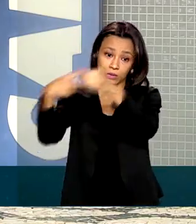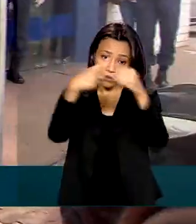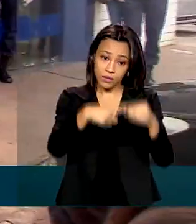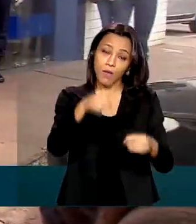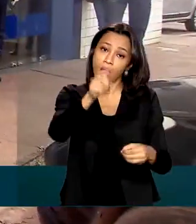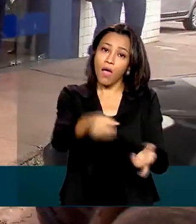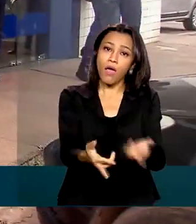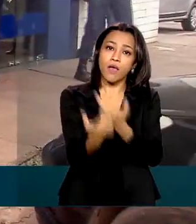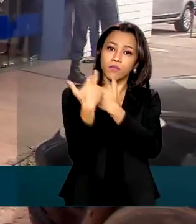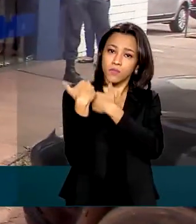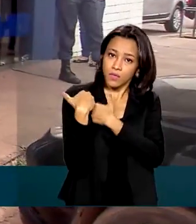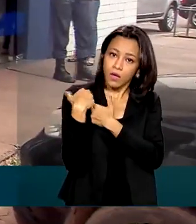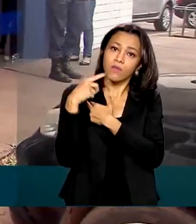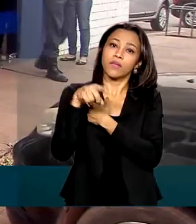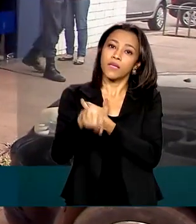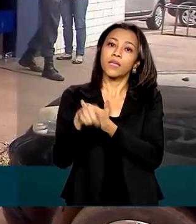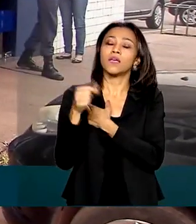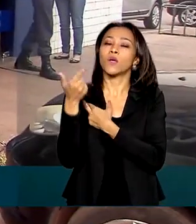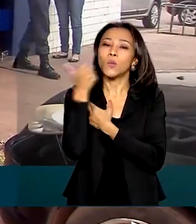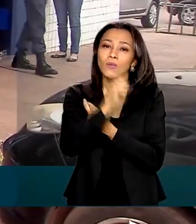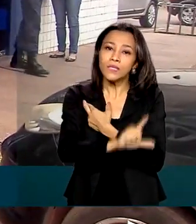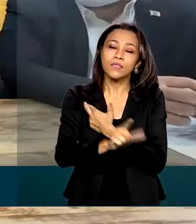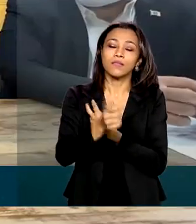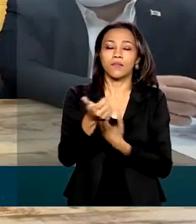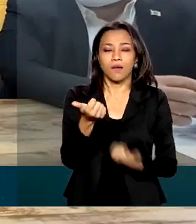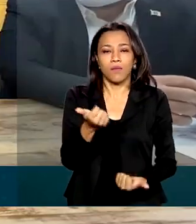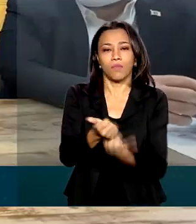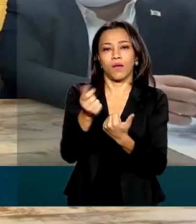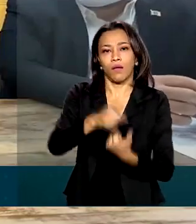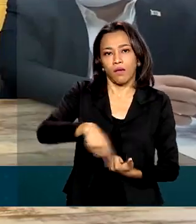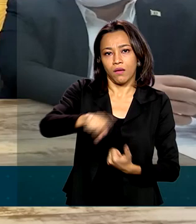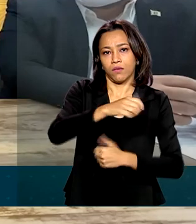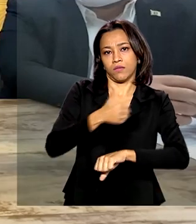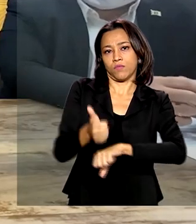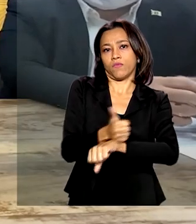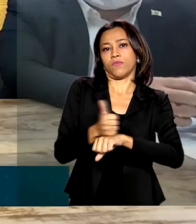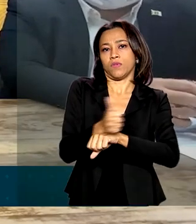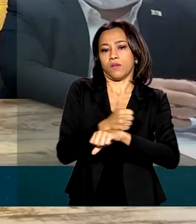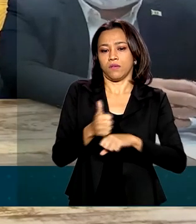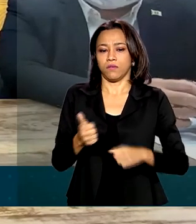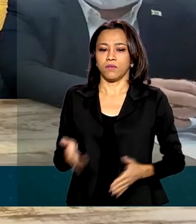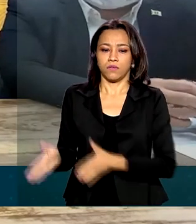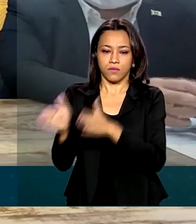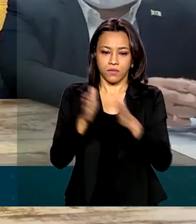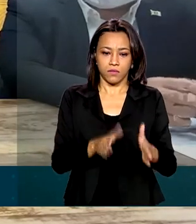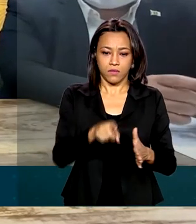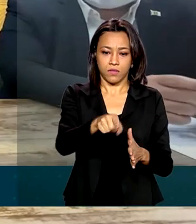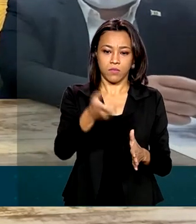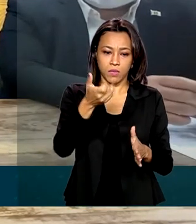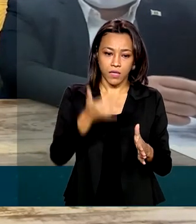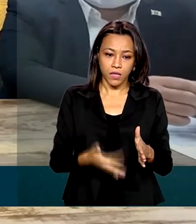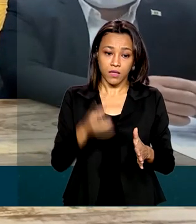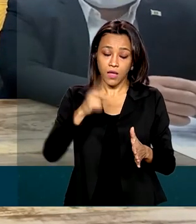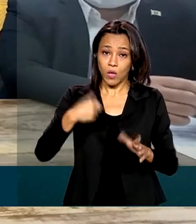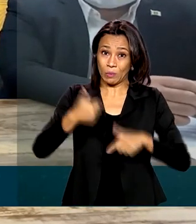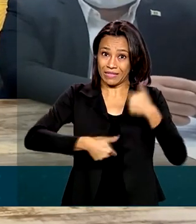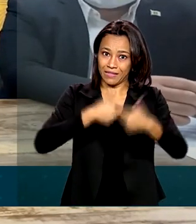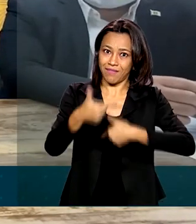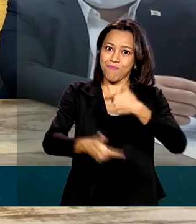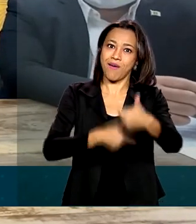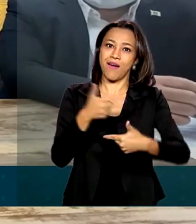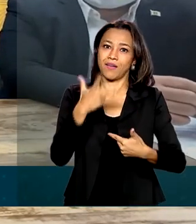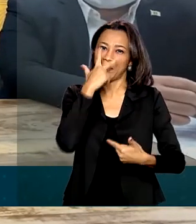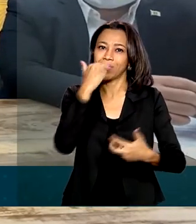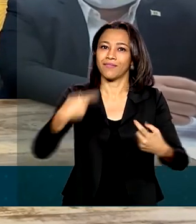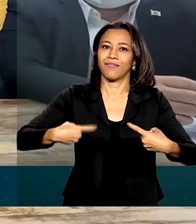responsáveis por fazer com que a ajuda chegue a quem precisa verdadeira operação de guerra na verdade para